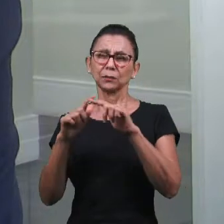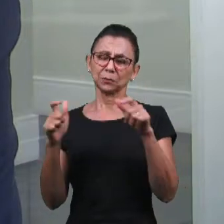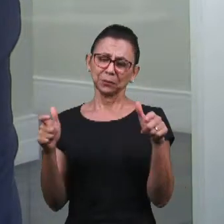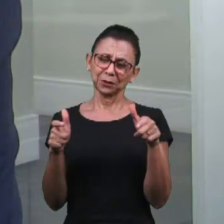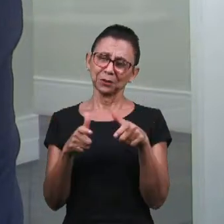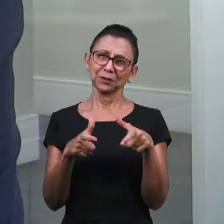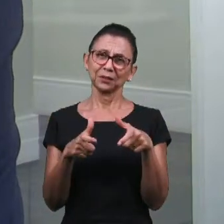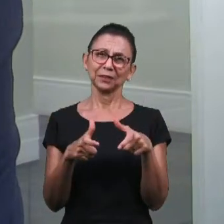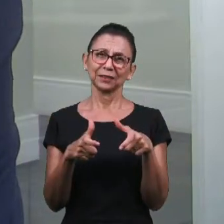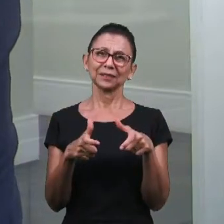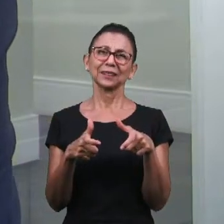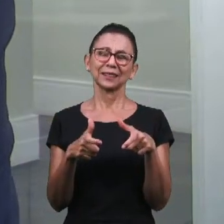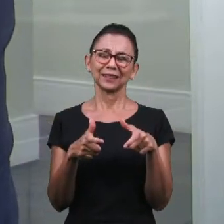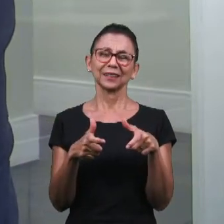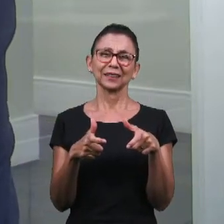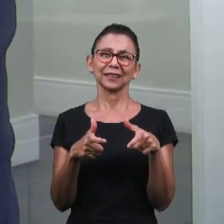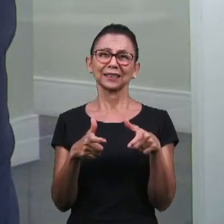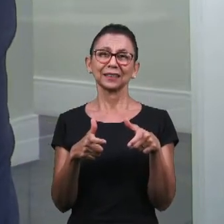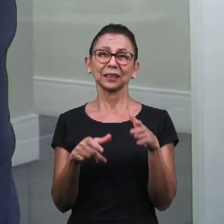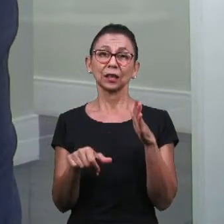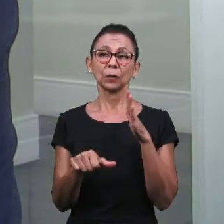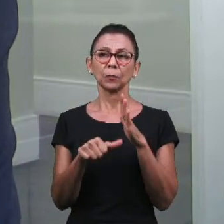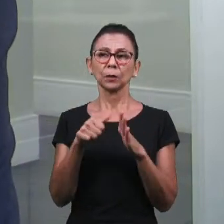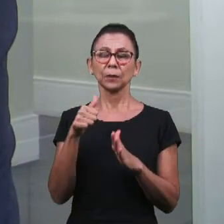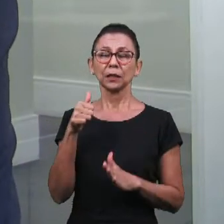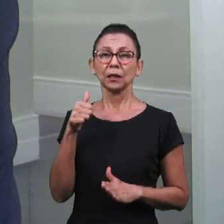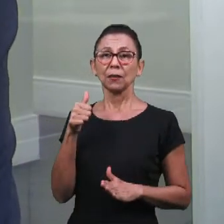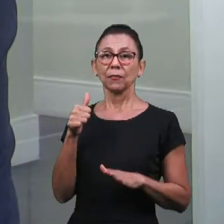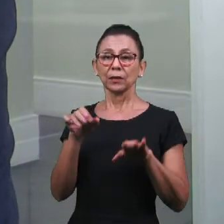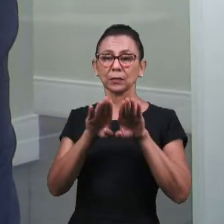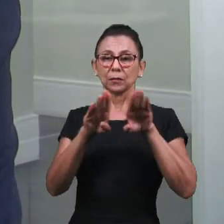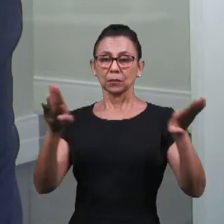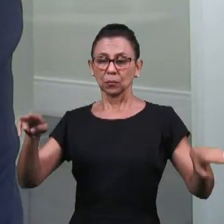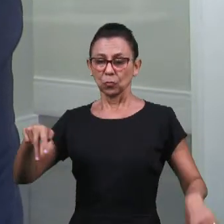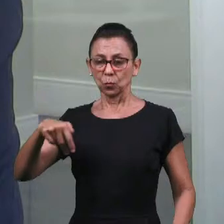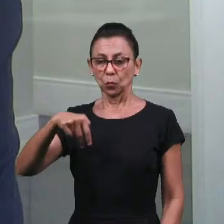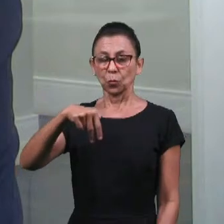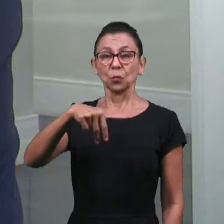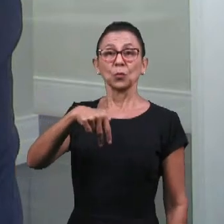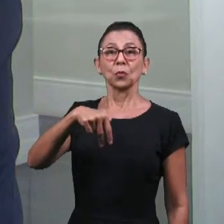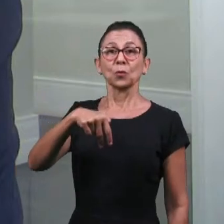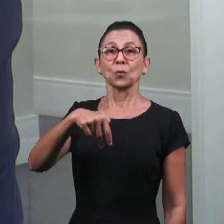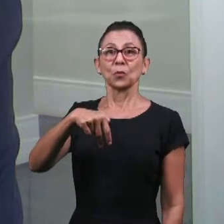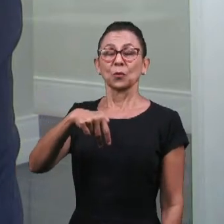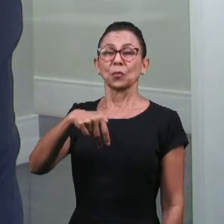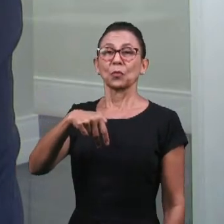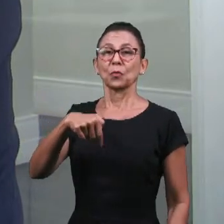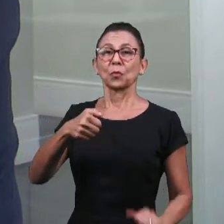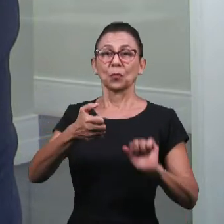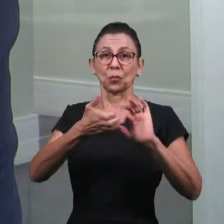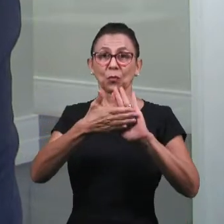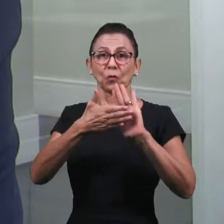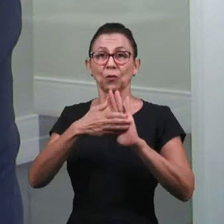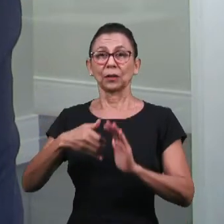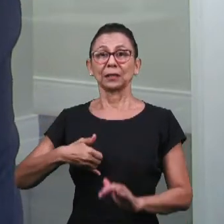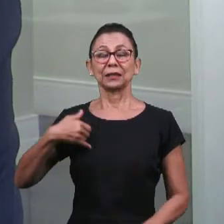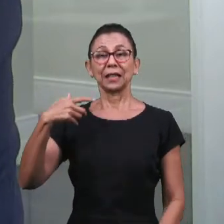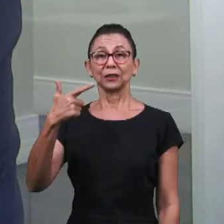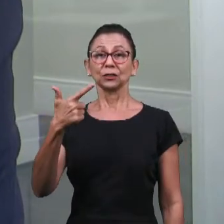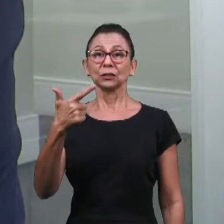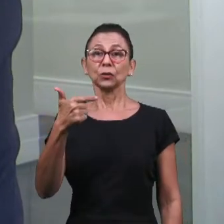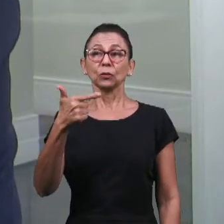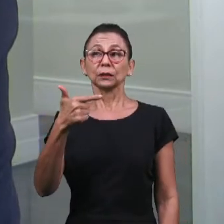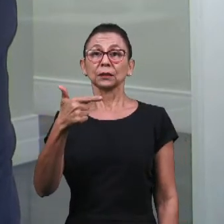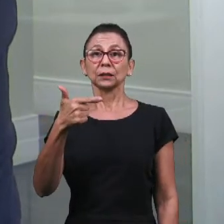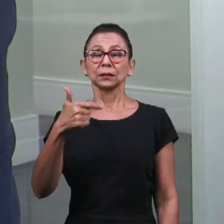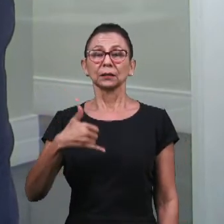pequenininhas. Então, assim, a primeira vez que eu dirigi um louvor na igreja, eu tinha 12 anos, né? E com 14 anos eu